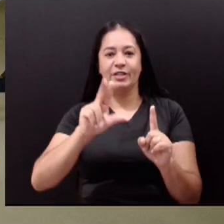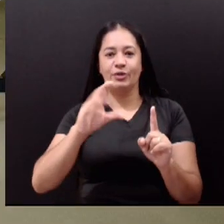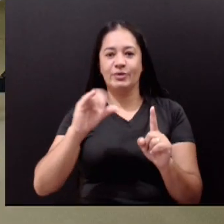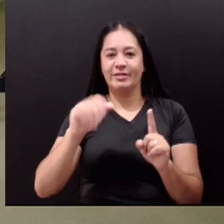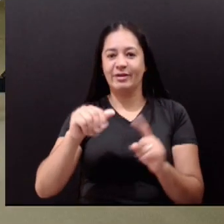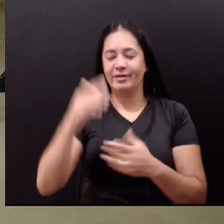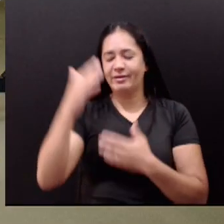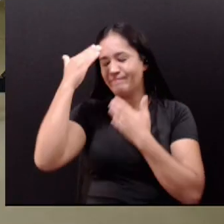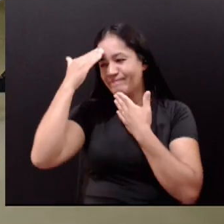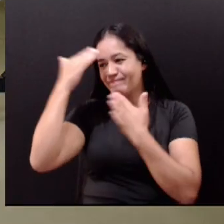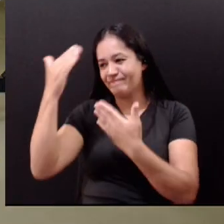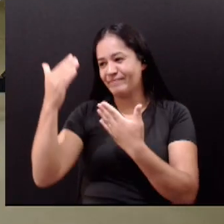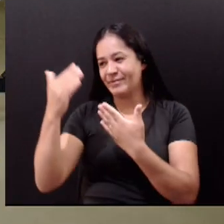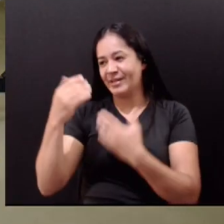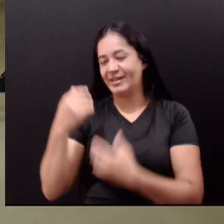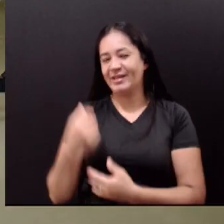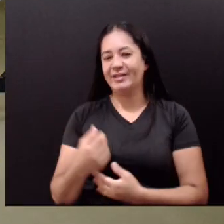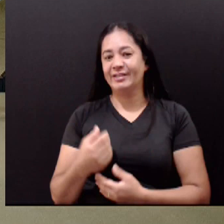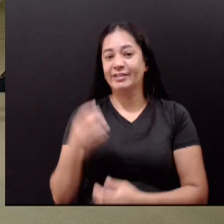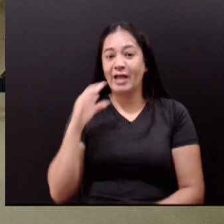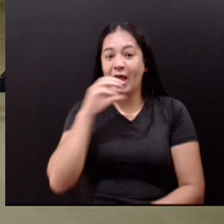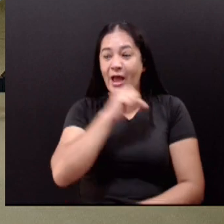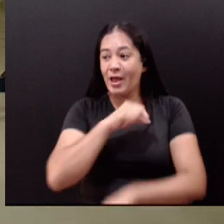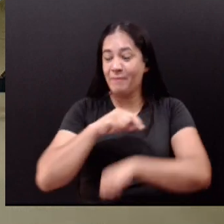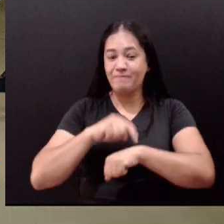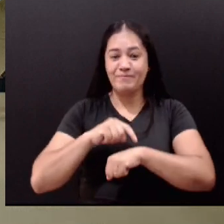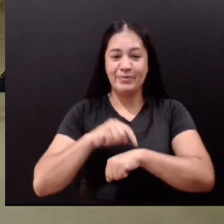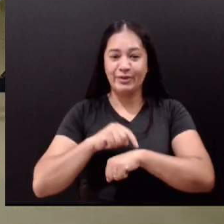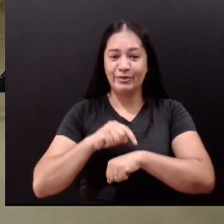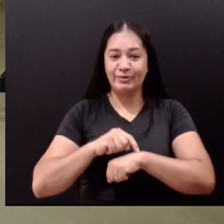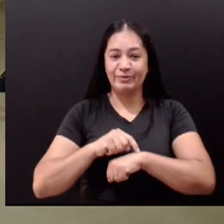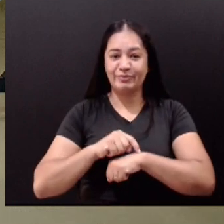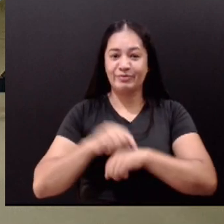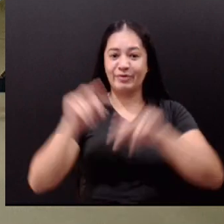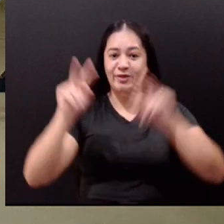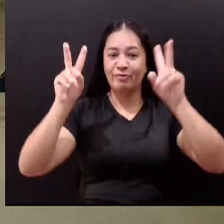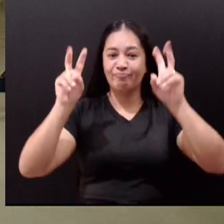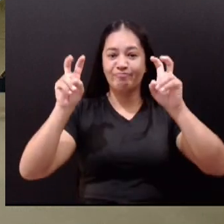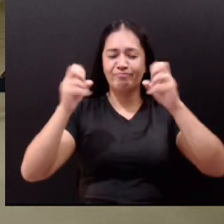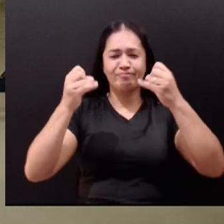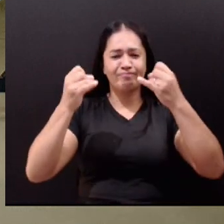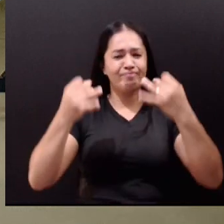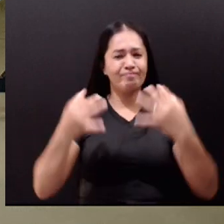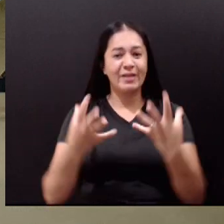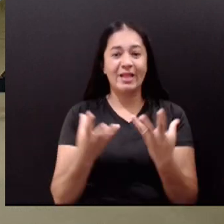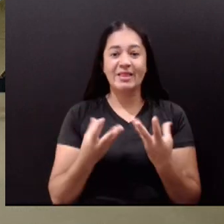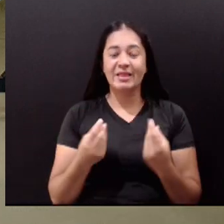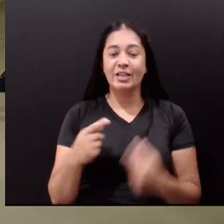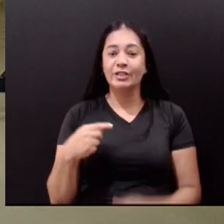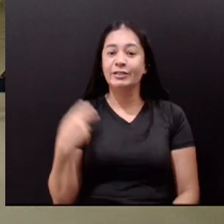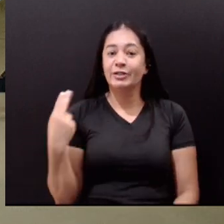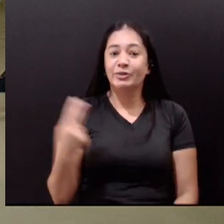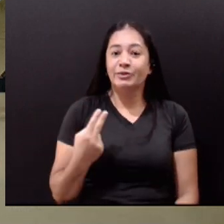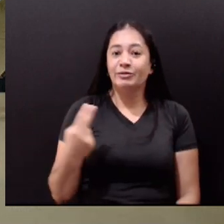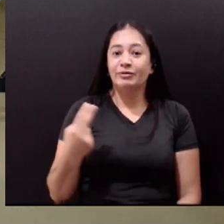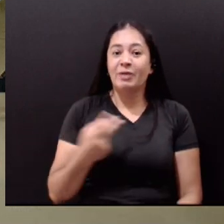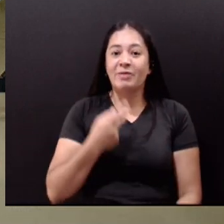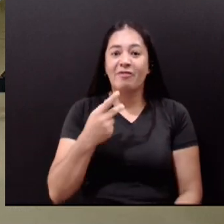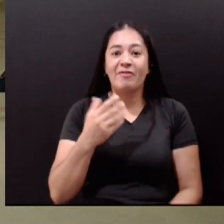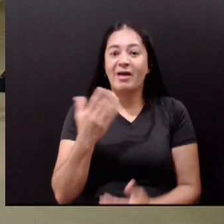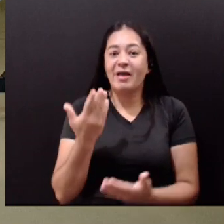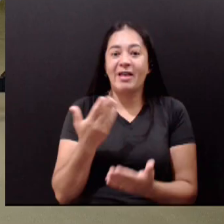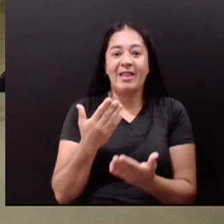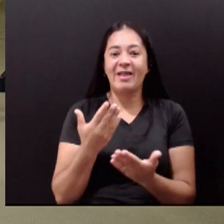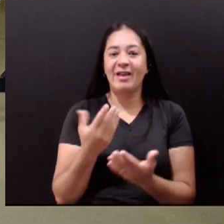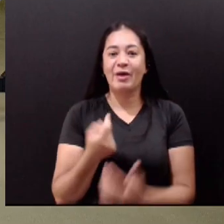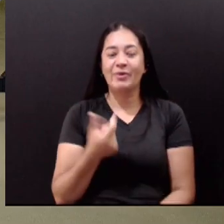como o tempo passa rápido demais, é um assunto que traz tantas abordagens que a gente, às vezes, não consegue nem falar nem a metade do que a gente precisa, mas a